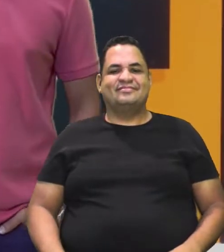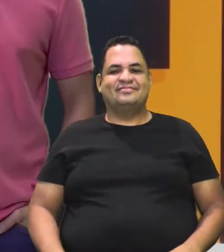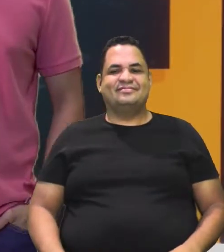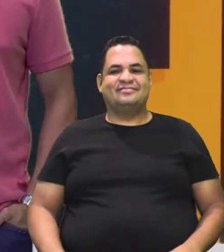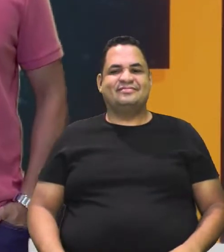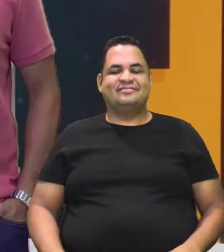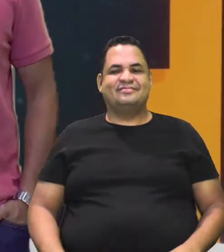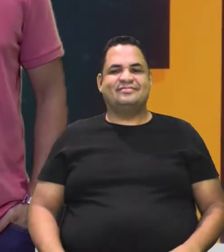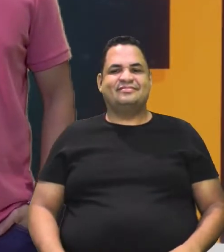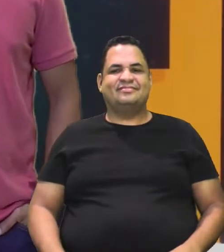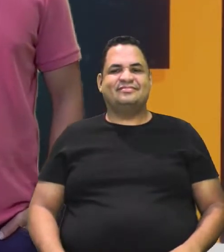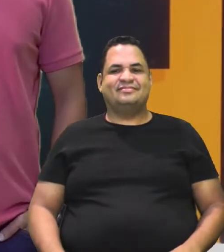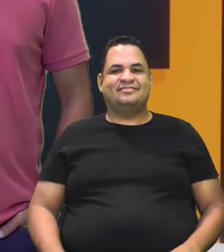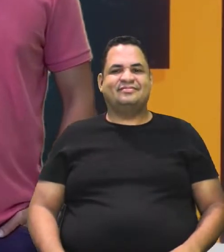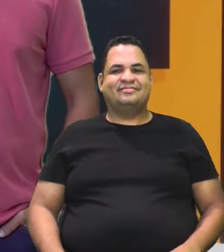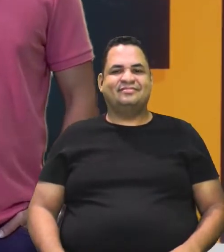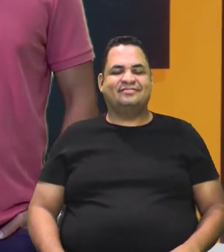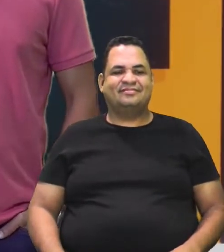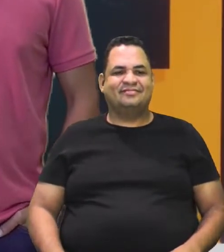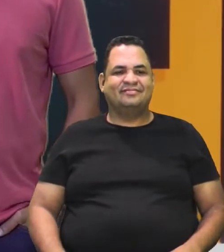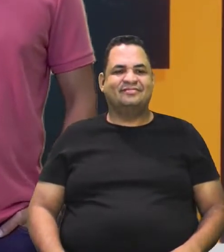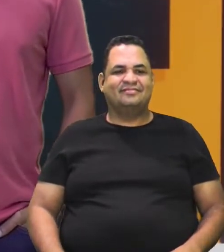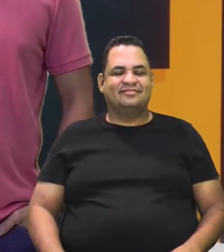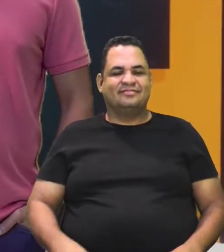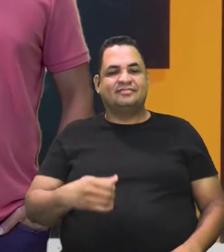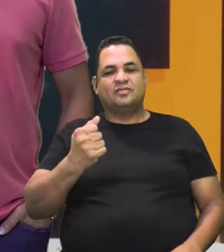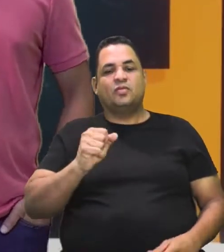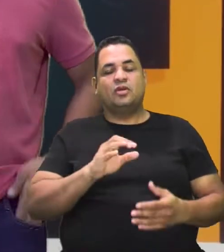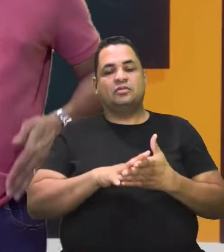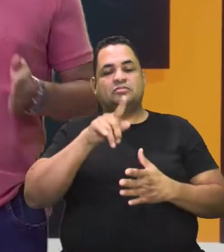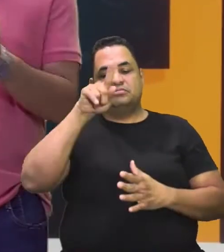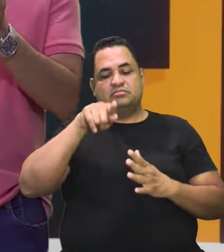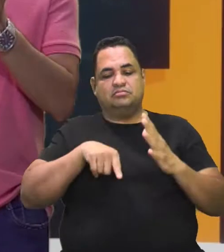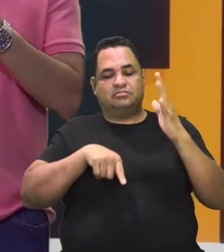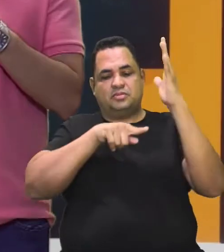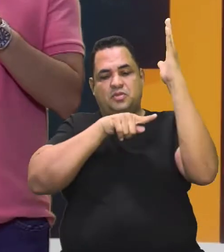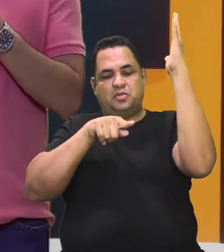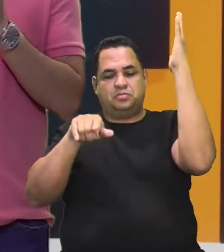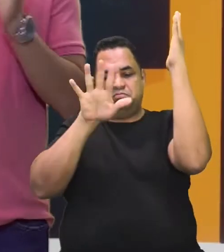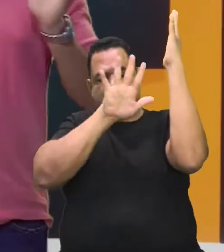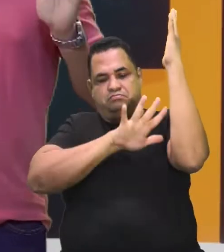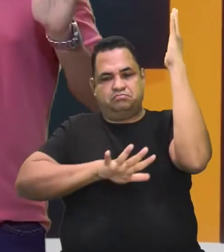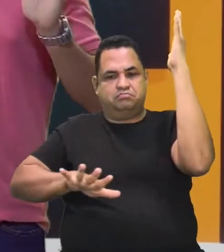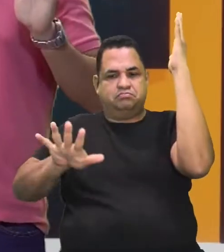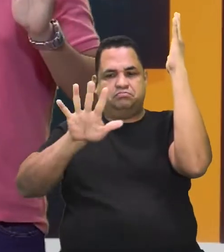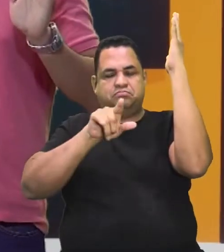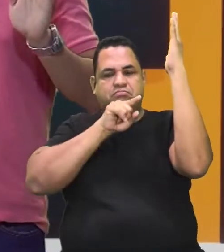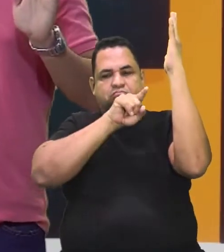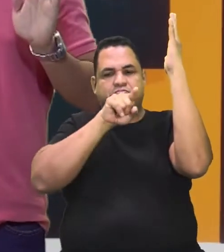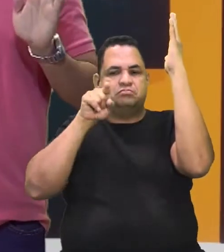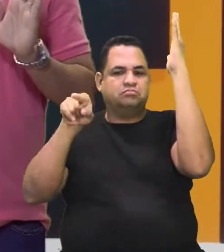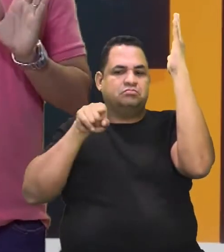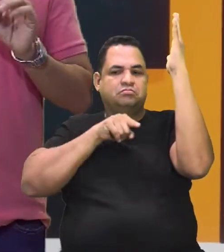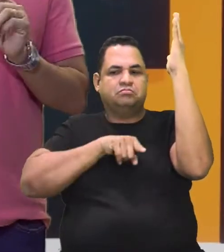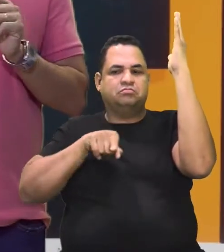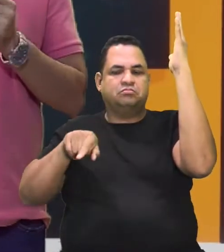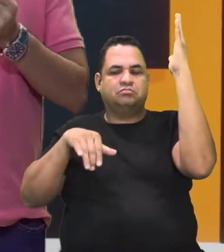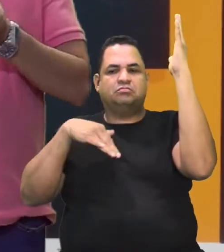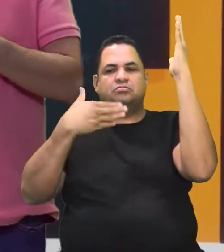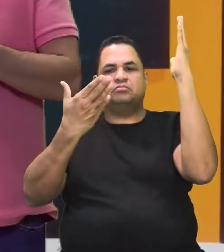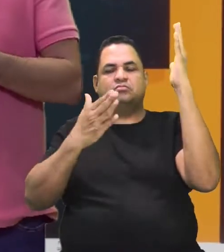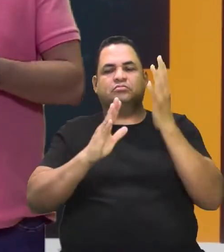aí? 1º, 2º, 3º ou 4º quadrante se encontra, se localiza o ponto E. Bem fácil, não vou dar mais dica